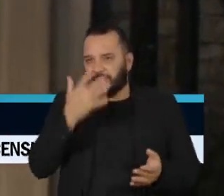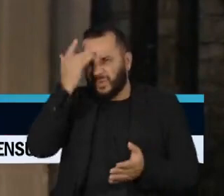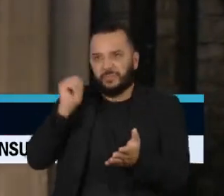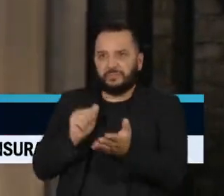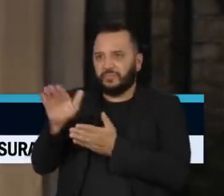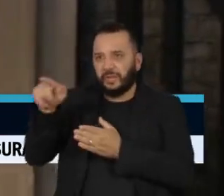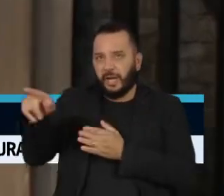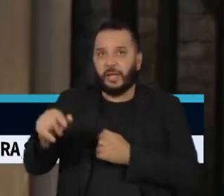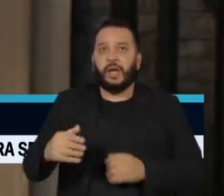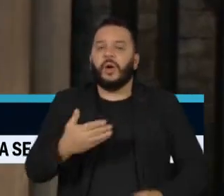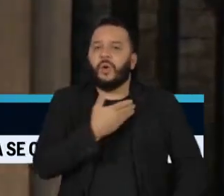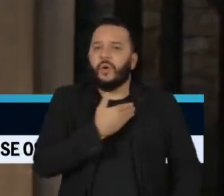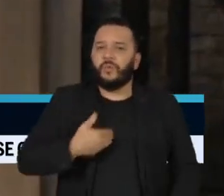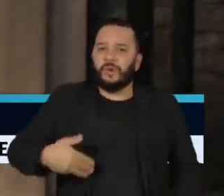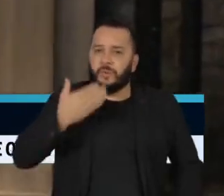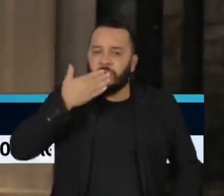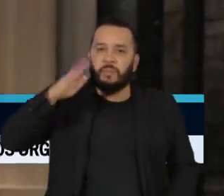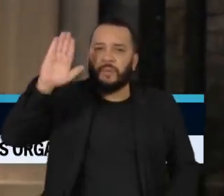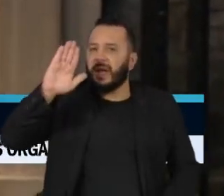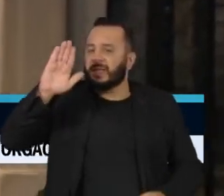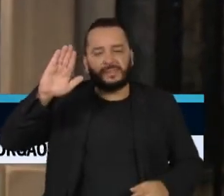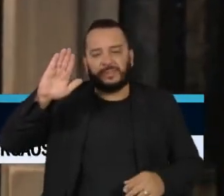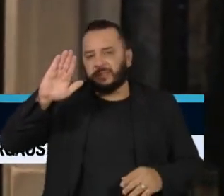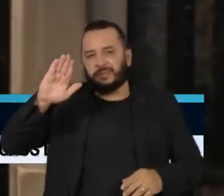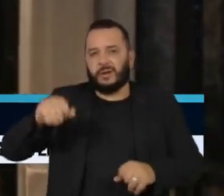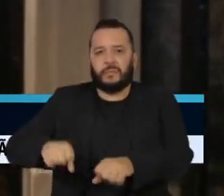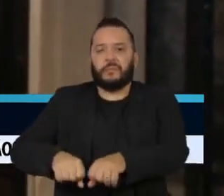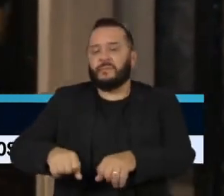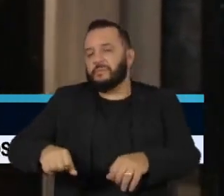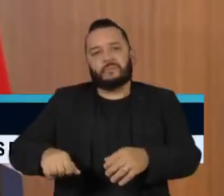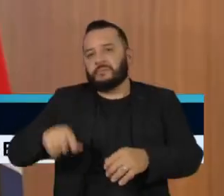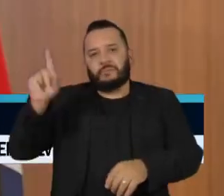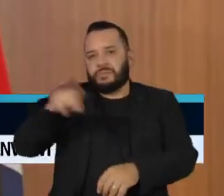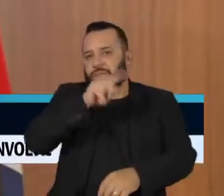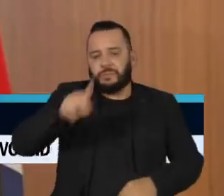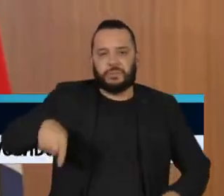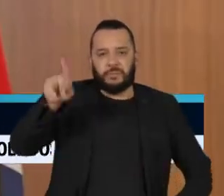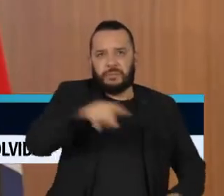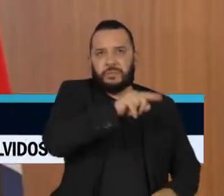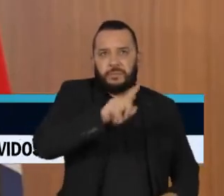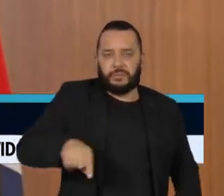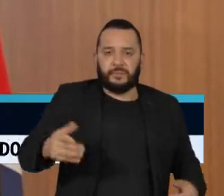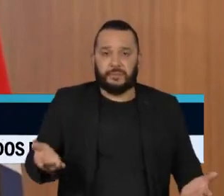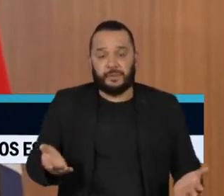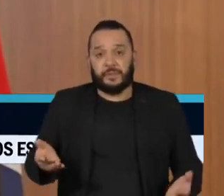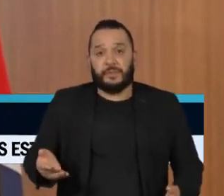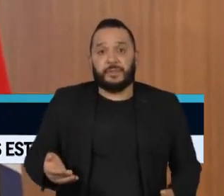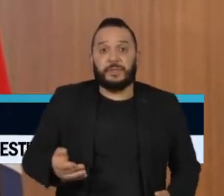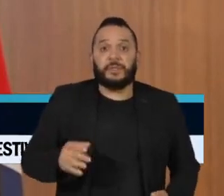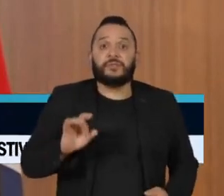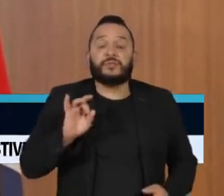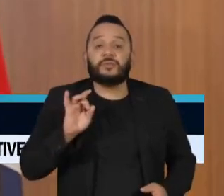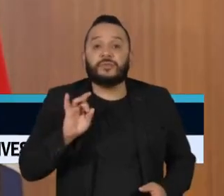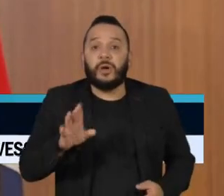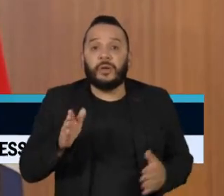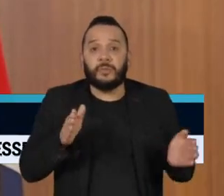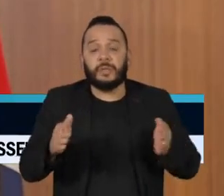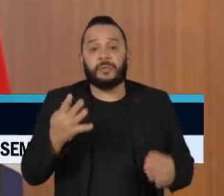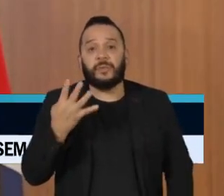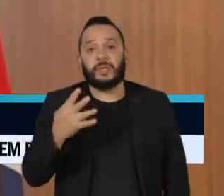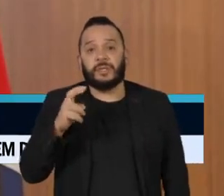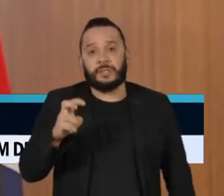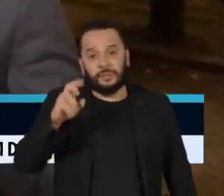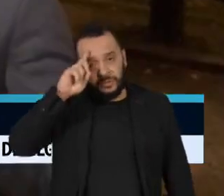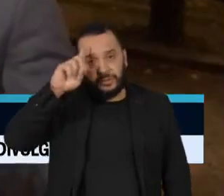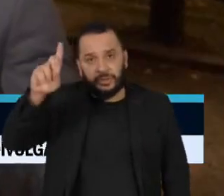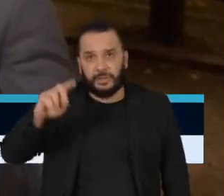quebrou promessas-chave com os eleitores e que tinha sérias dúvidas de seus rumos. Tudo isso em apenas 45 dias de Liz Truss